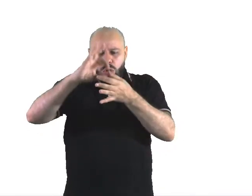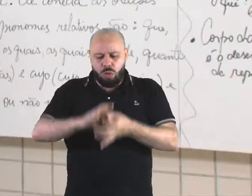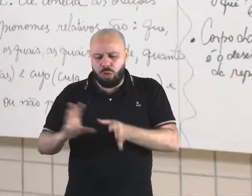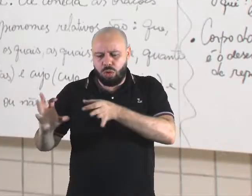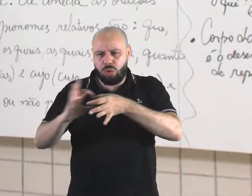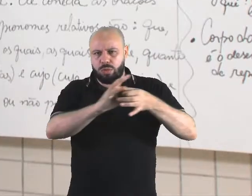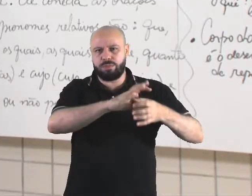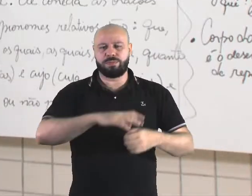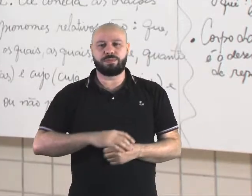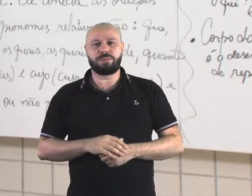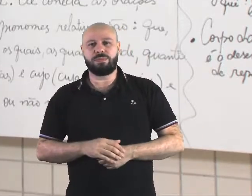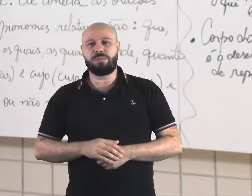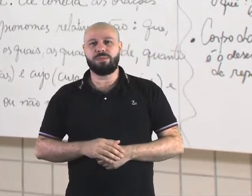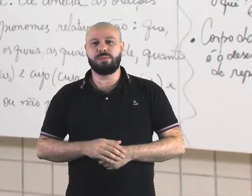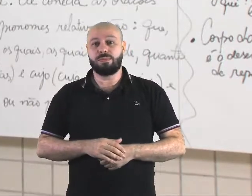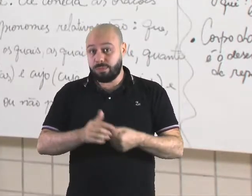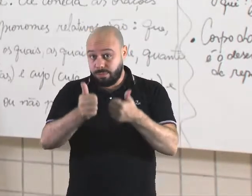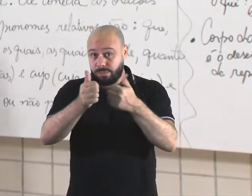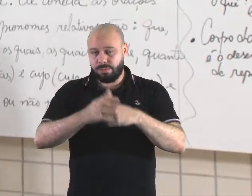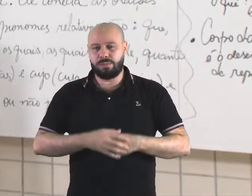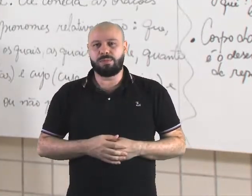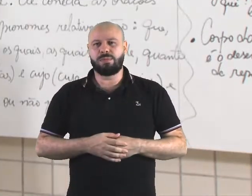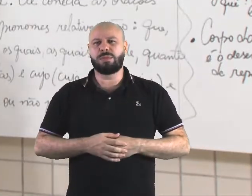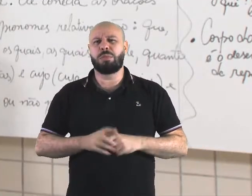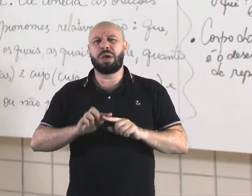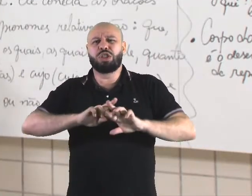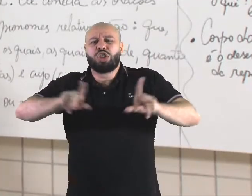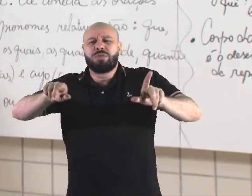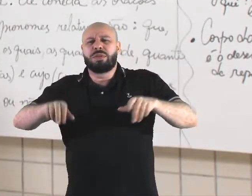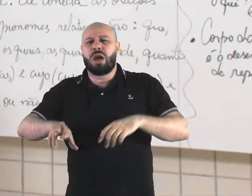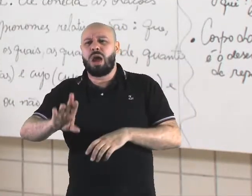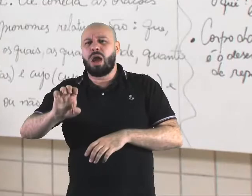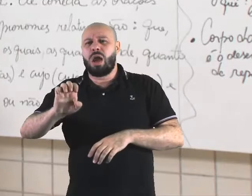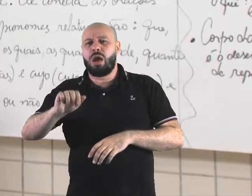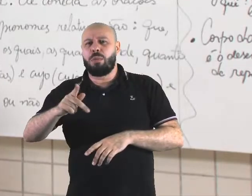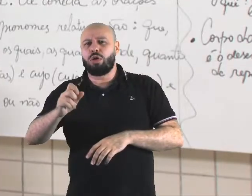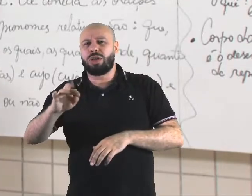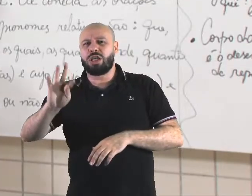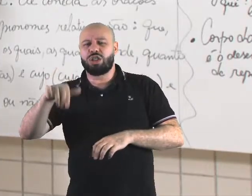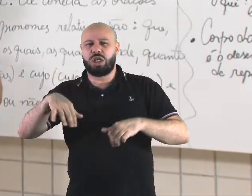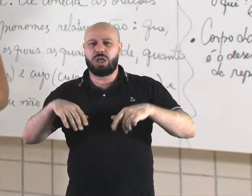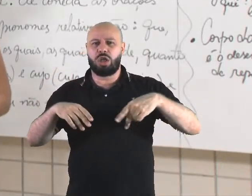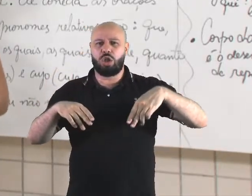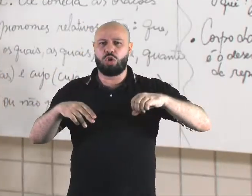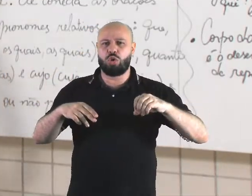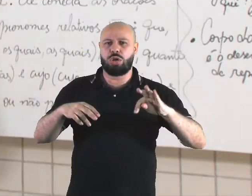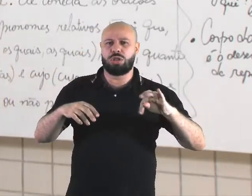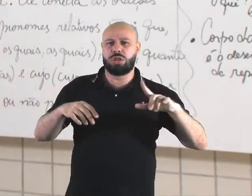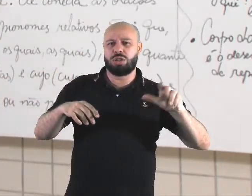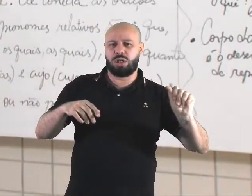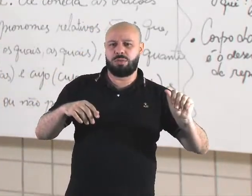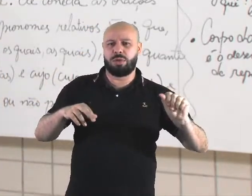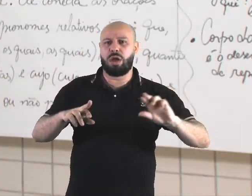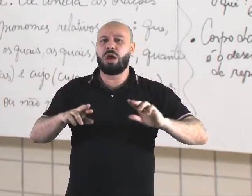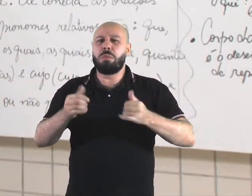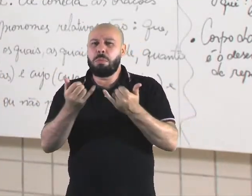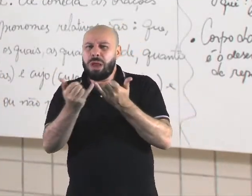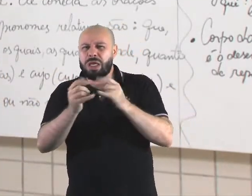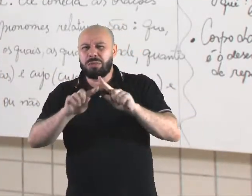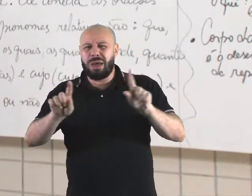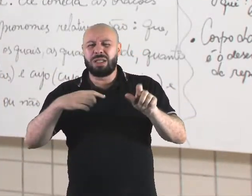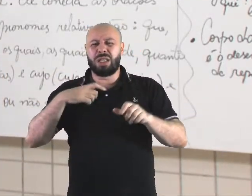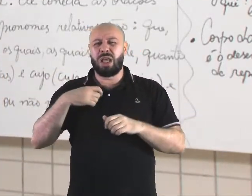coerente. Tá? E qual é a diferença de reportagem e notícia? Elas são similares, mas